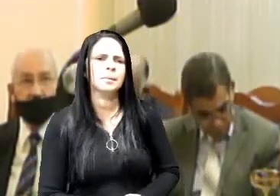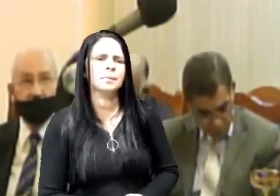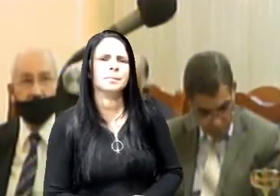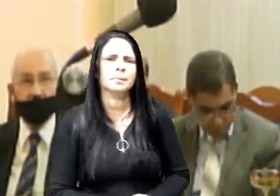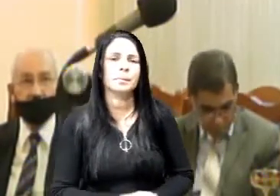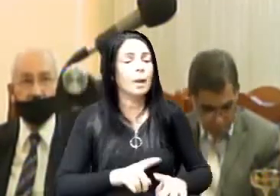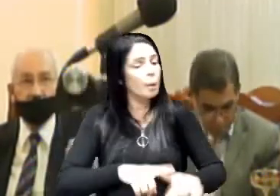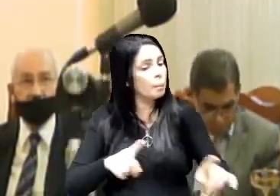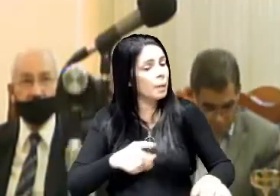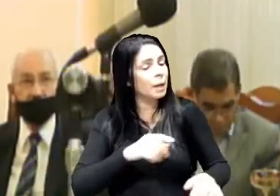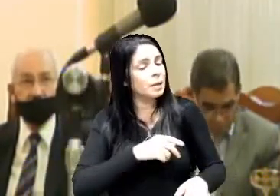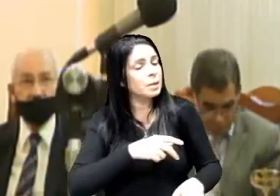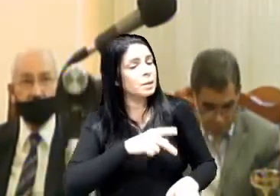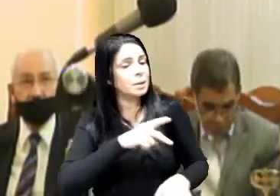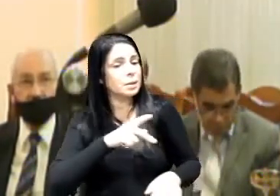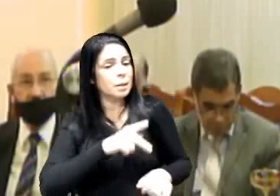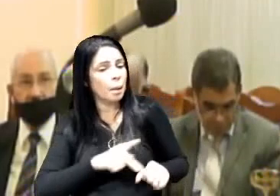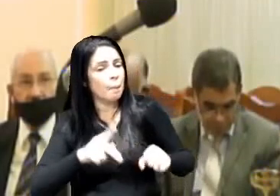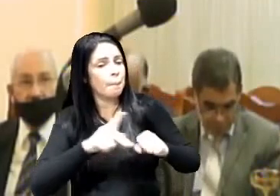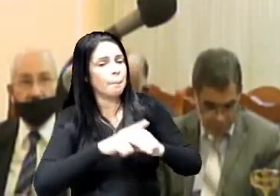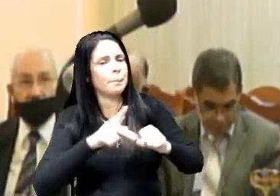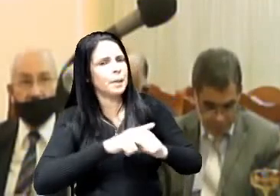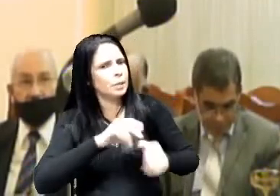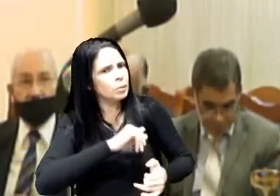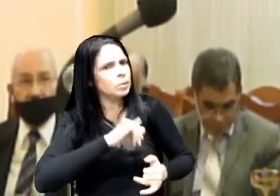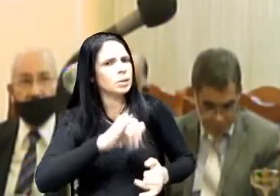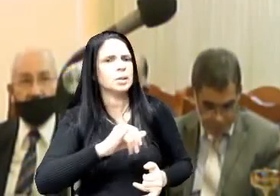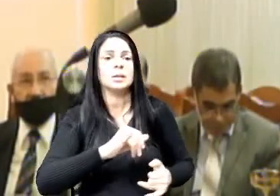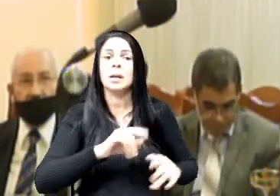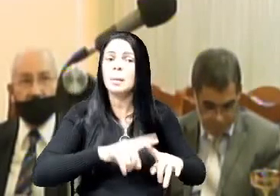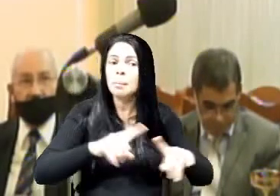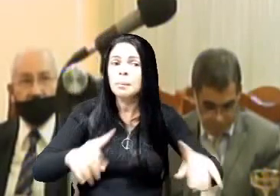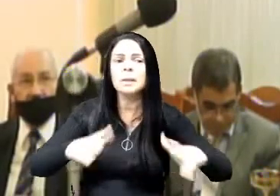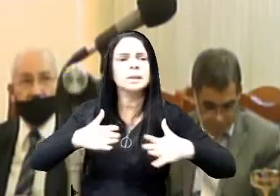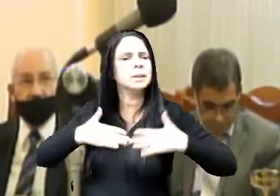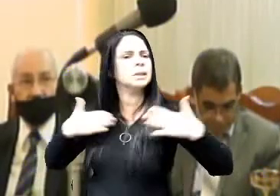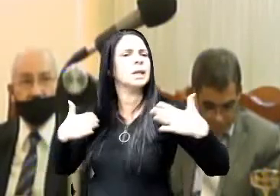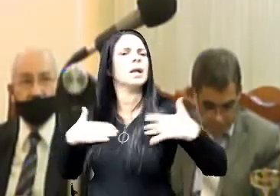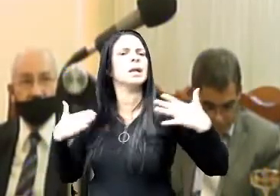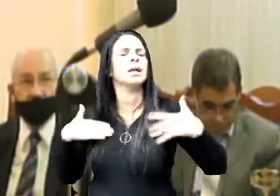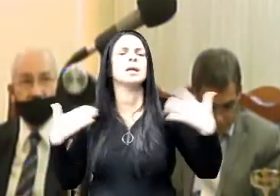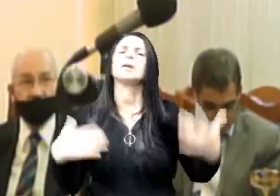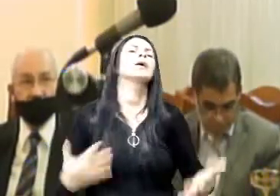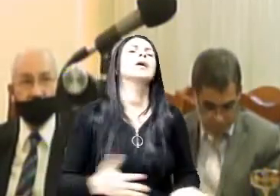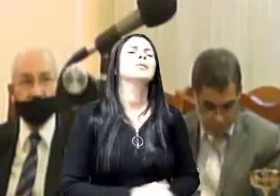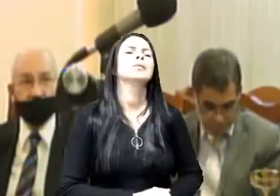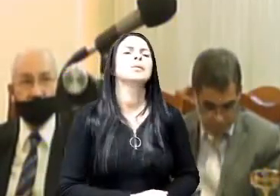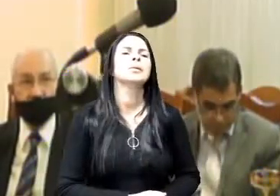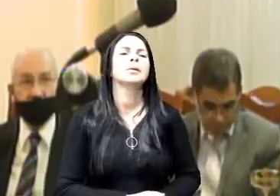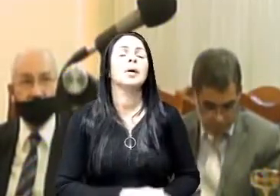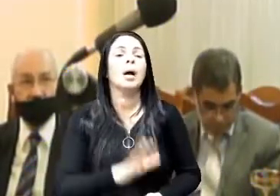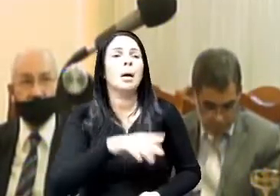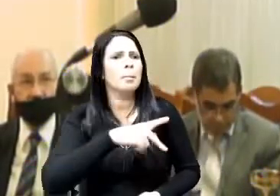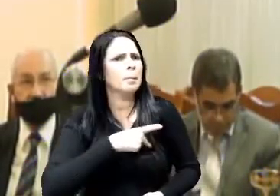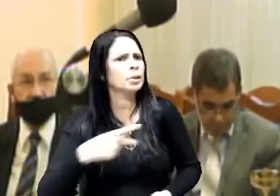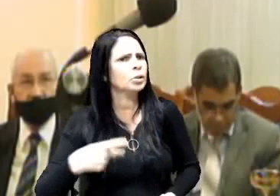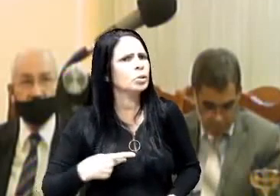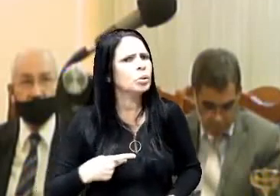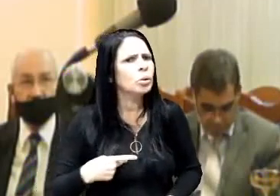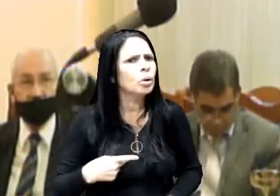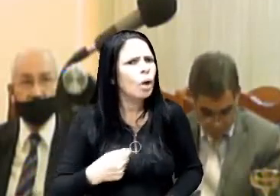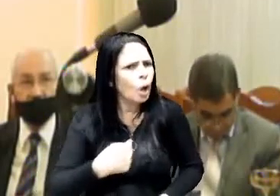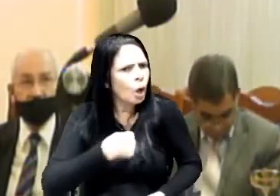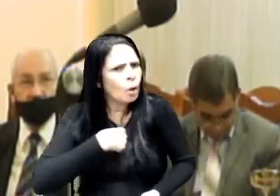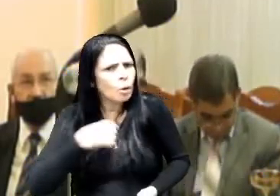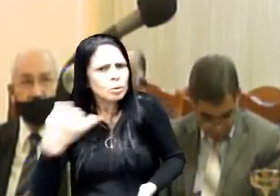mas alegrai-vos no fato de ser participante. Pastor, pelo amor de Deus, o senhor vem me dizer que eu vou